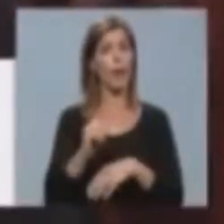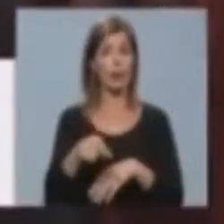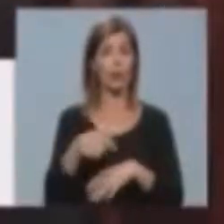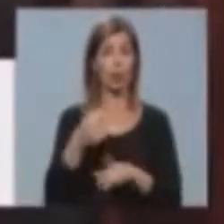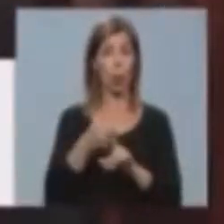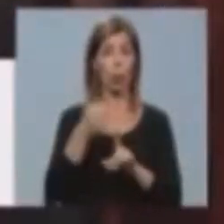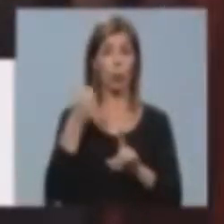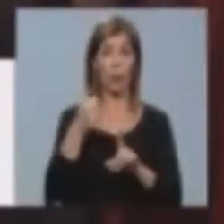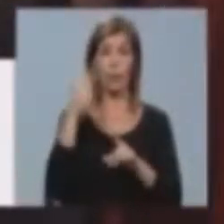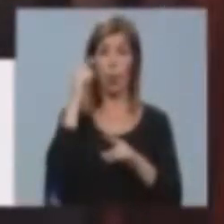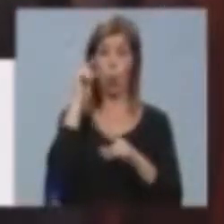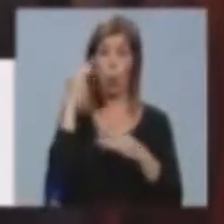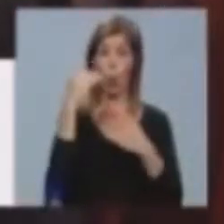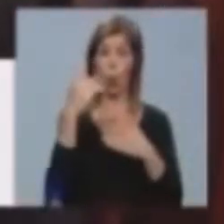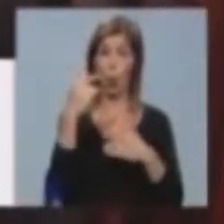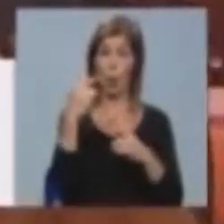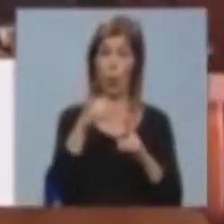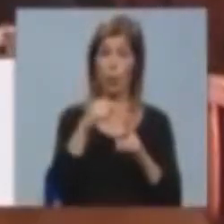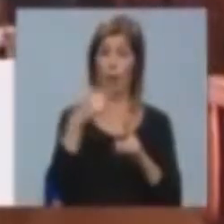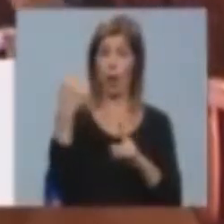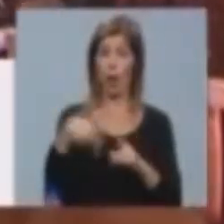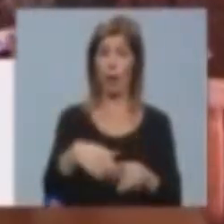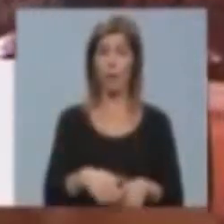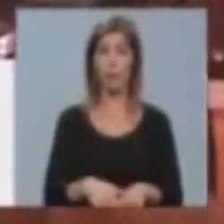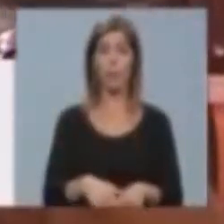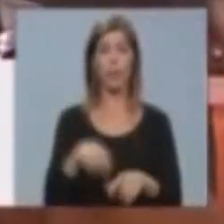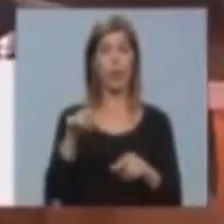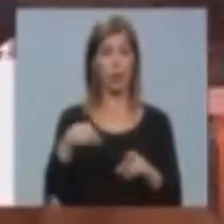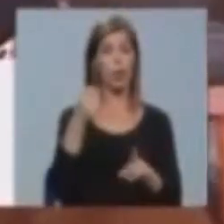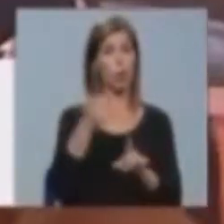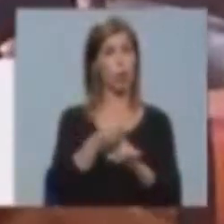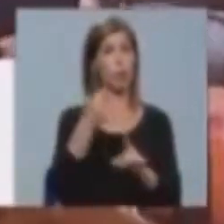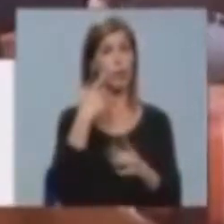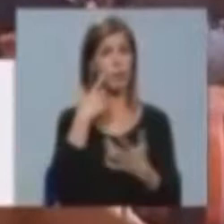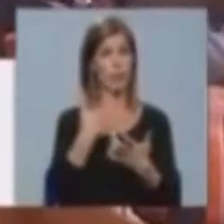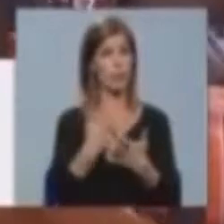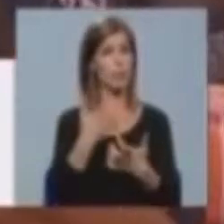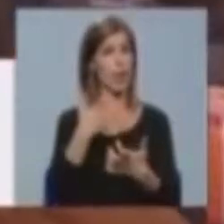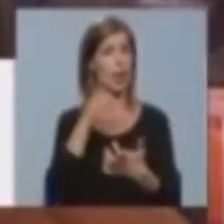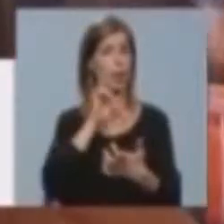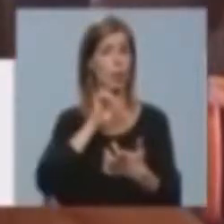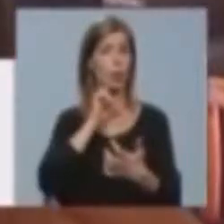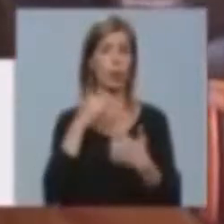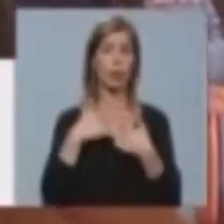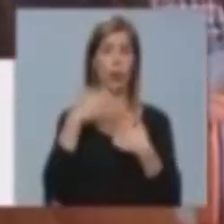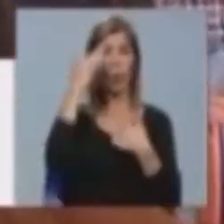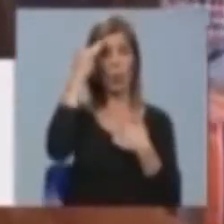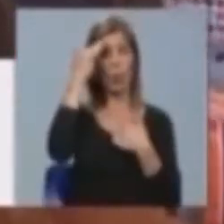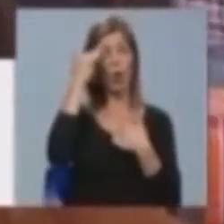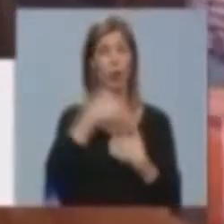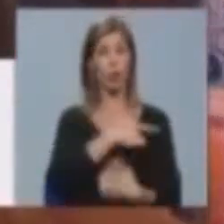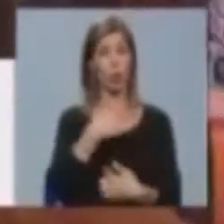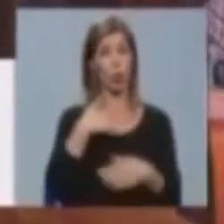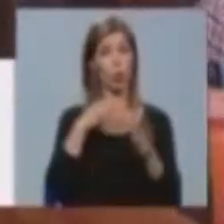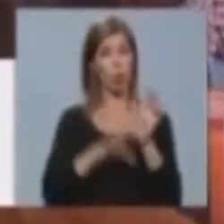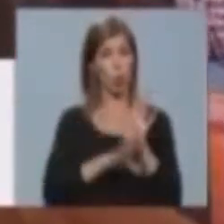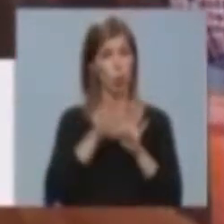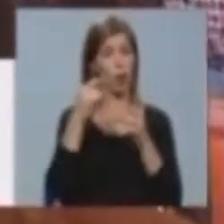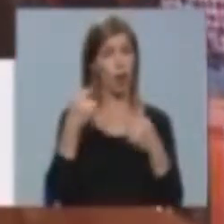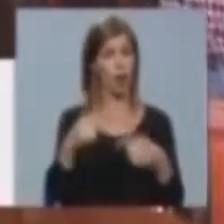com metas e objetivos. É um desafio muito relevante. Eu creio que nós temos condições